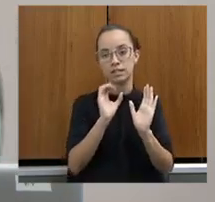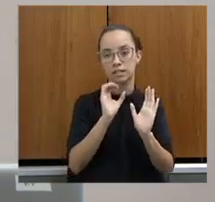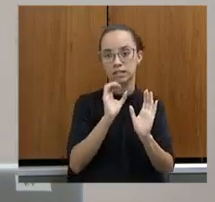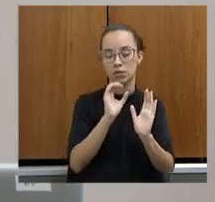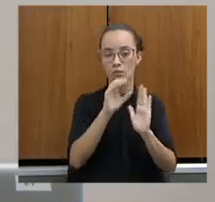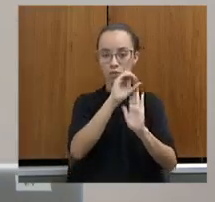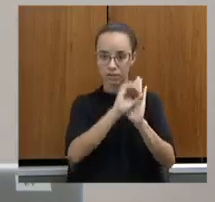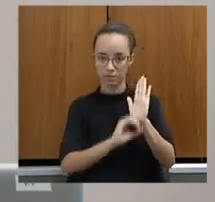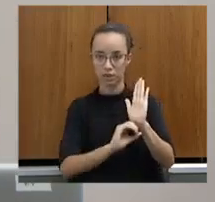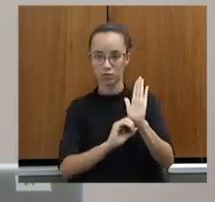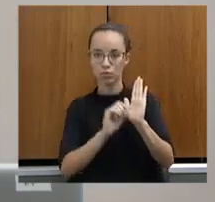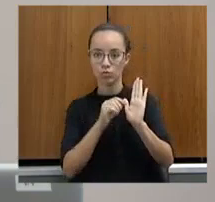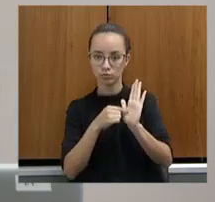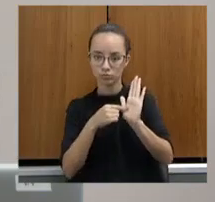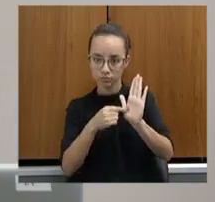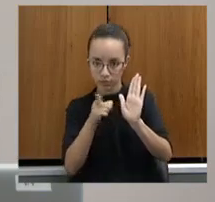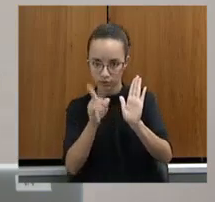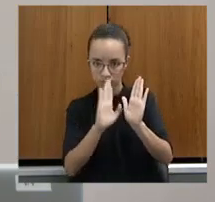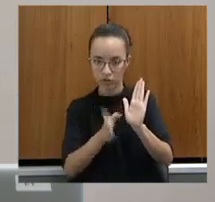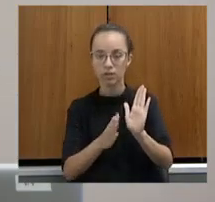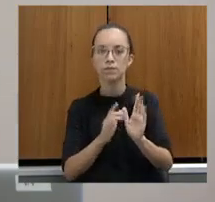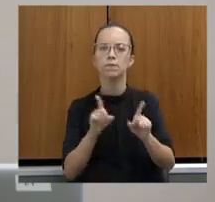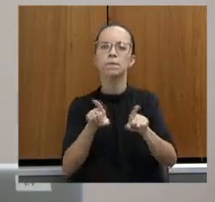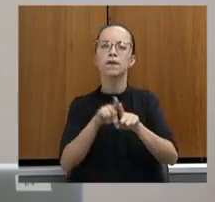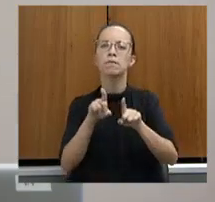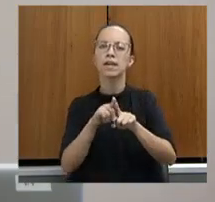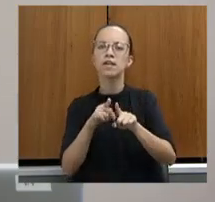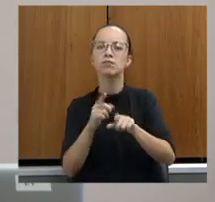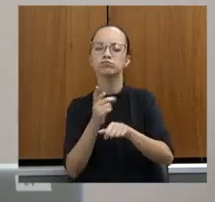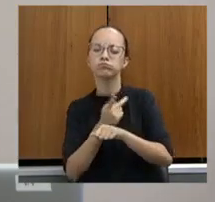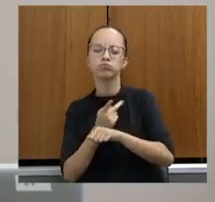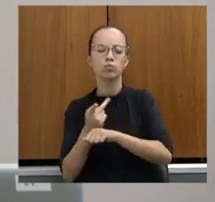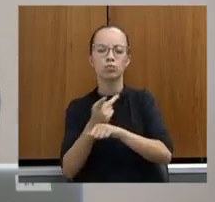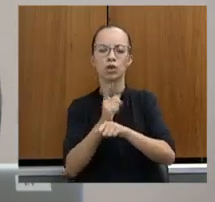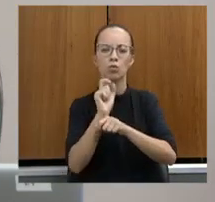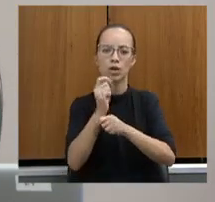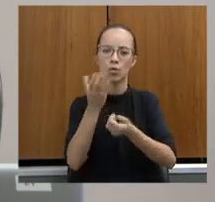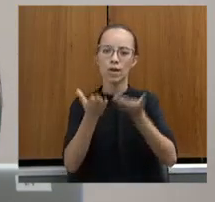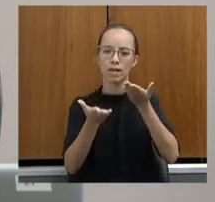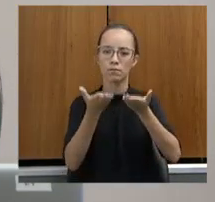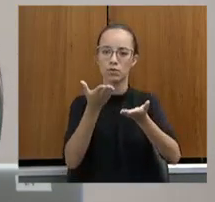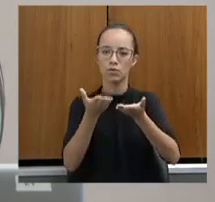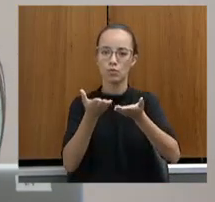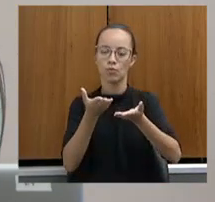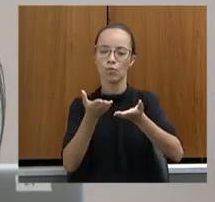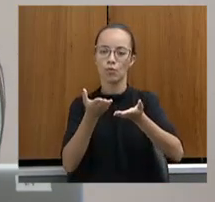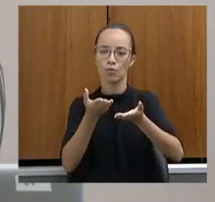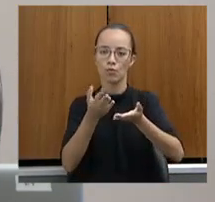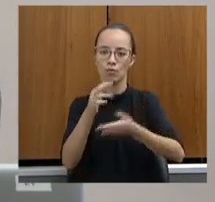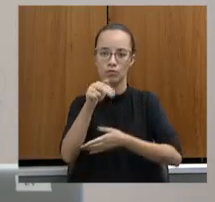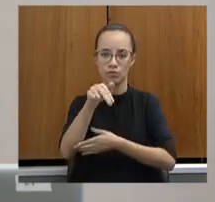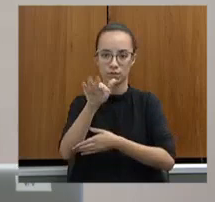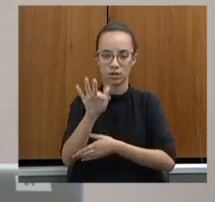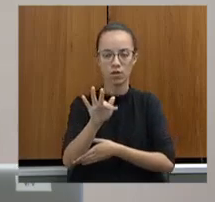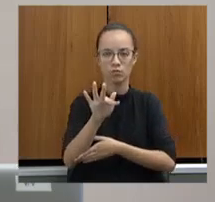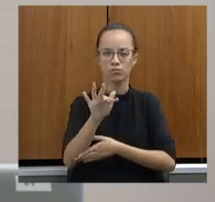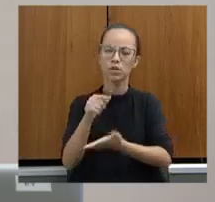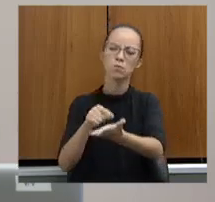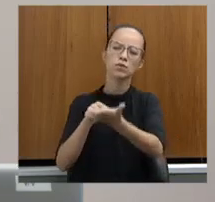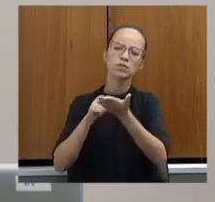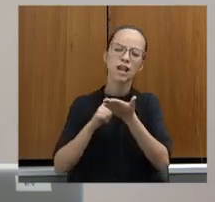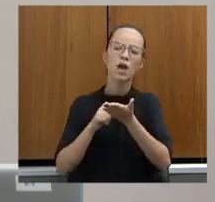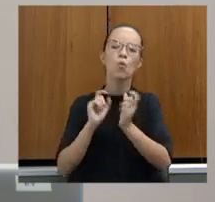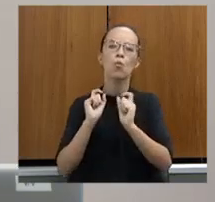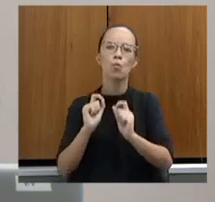apresentou aqui o esforço em buscar o equilíbrio fiscal Seria legal você mostrar para gente mais diretamente